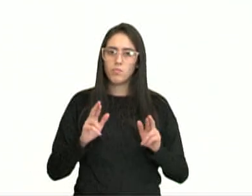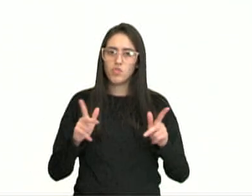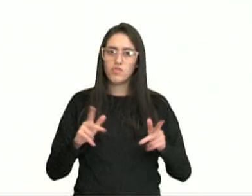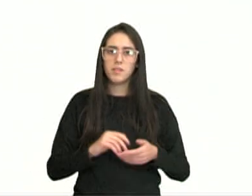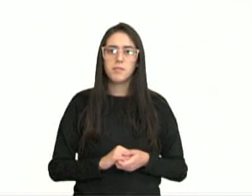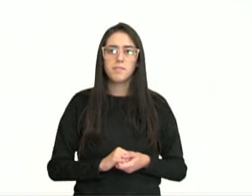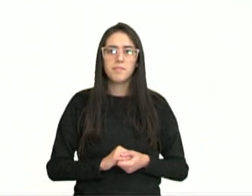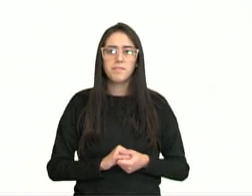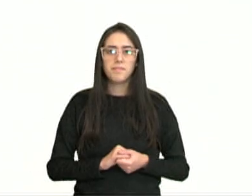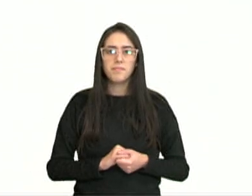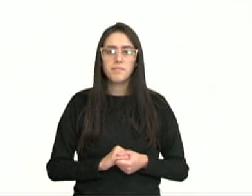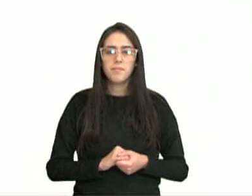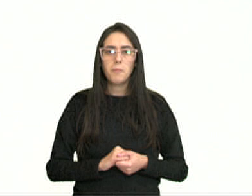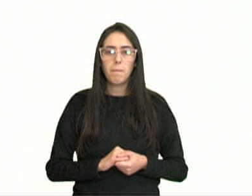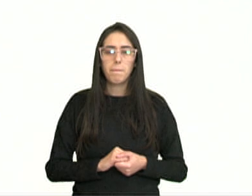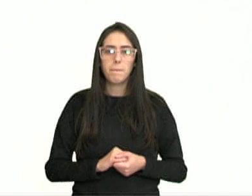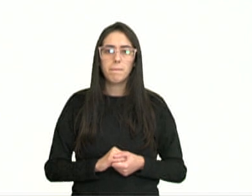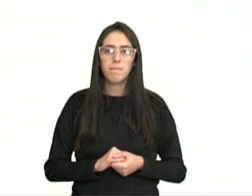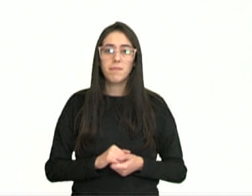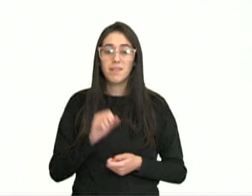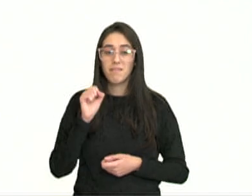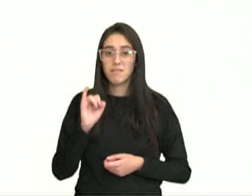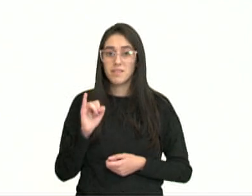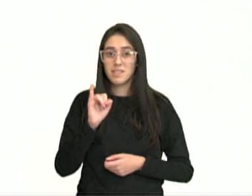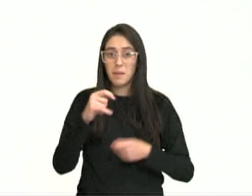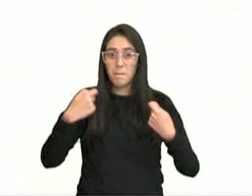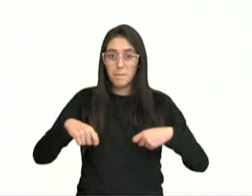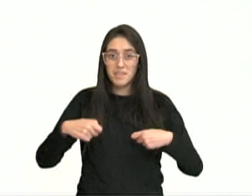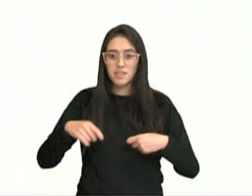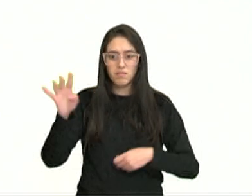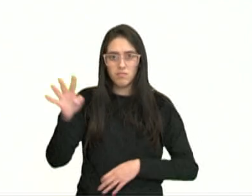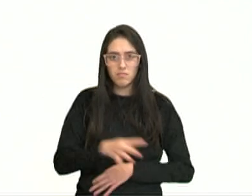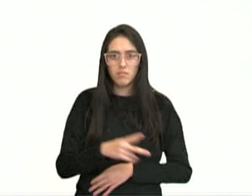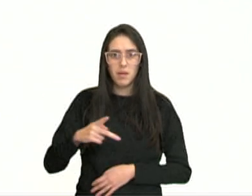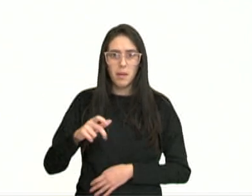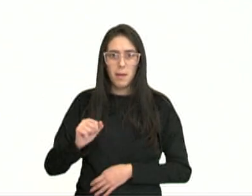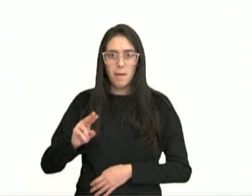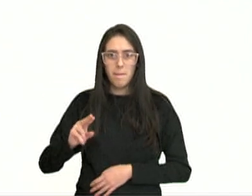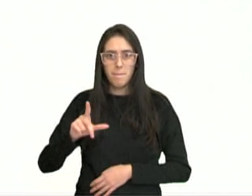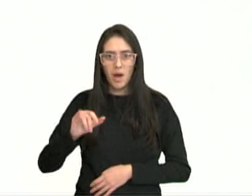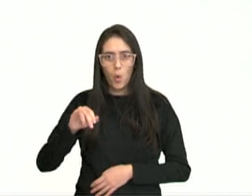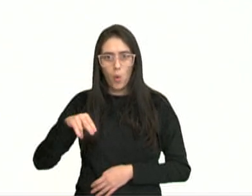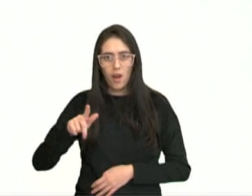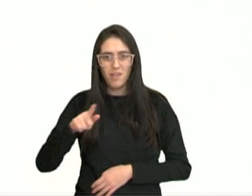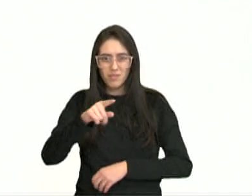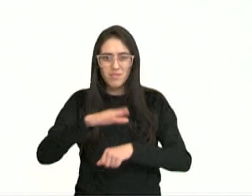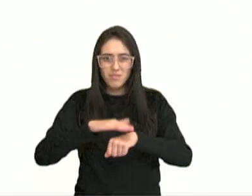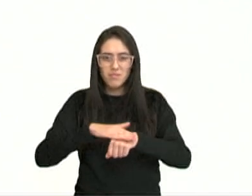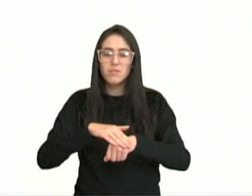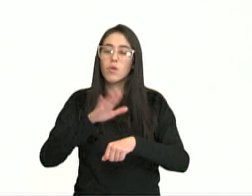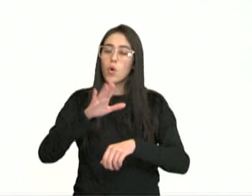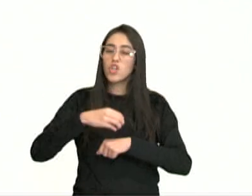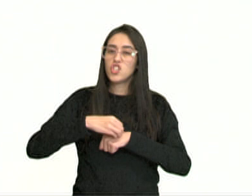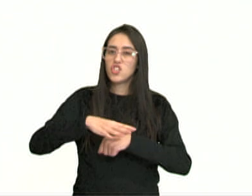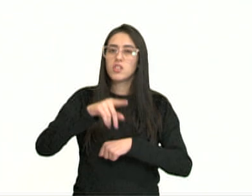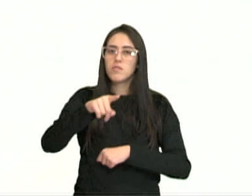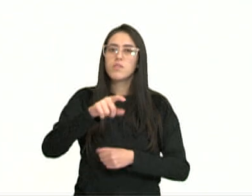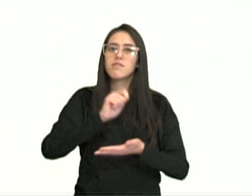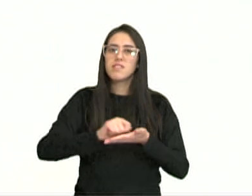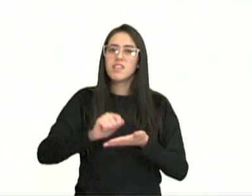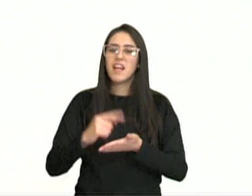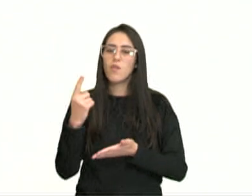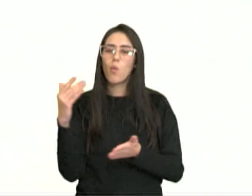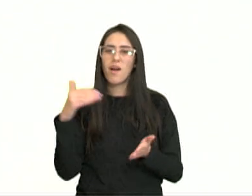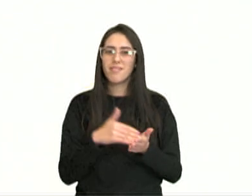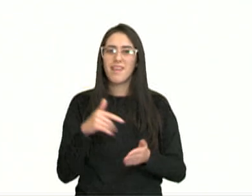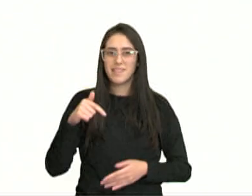escrever os números, certo? Quando você tem que montar o diagrama de Linus-Pauling, a dica é a seguinte: você vai lá e escreve os números de 1 a